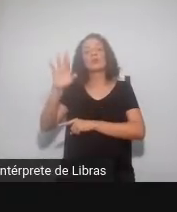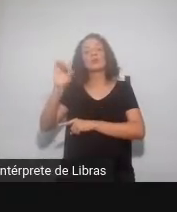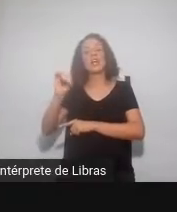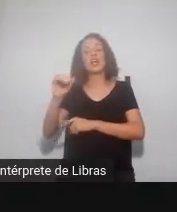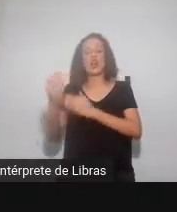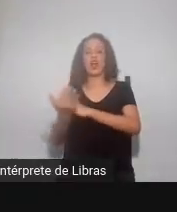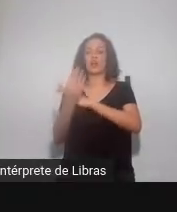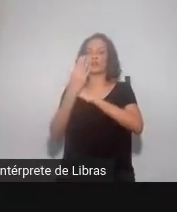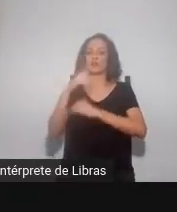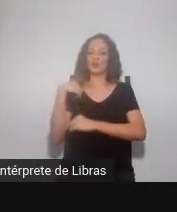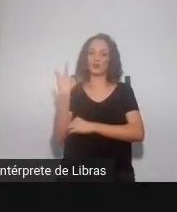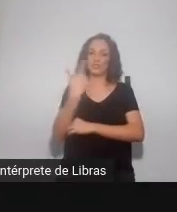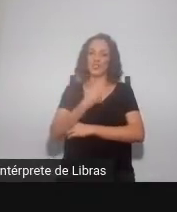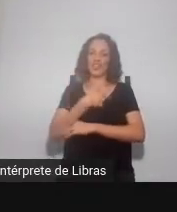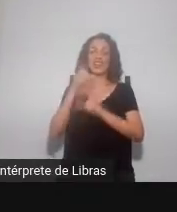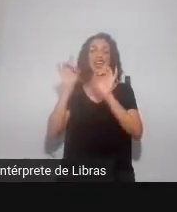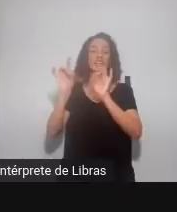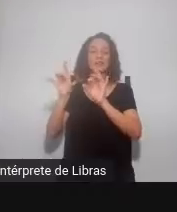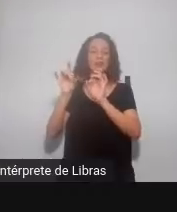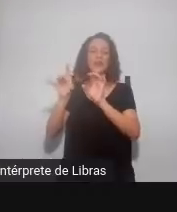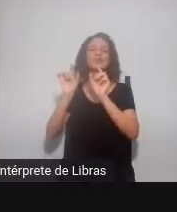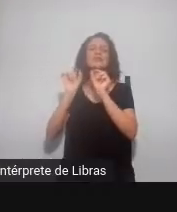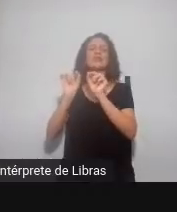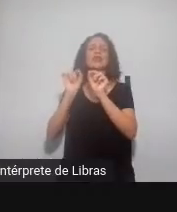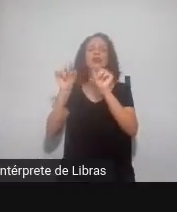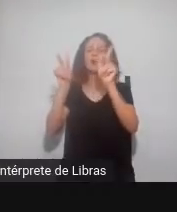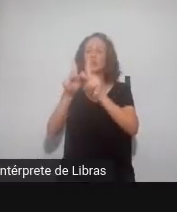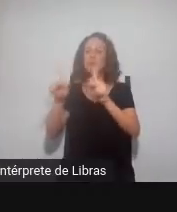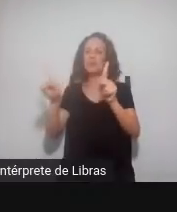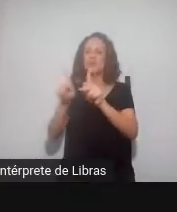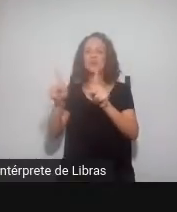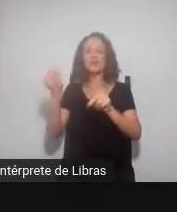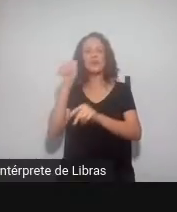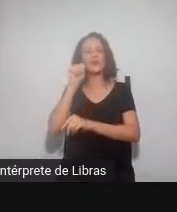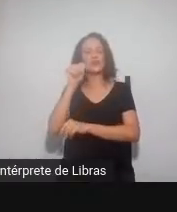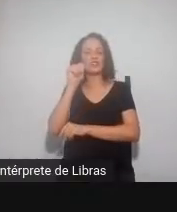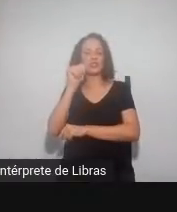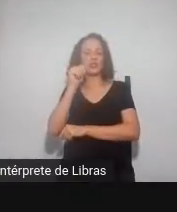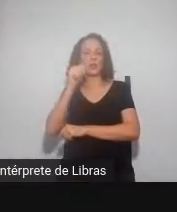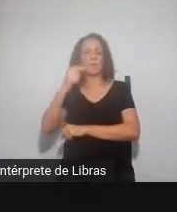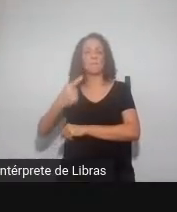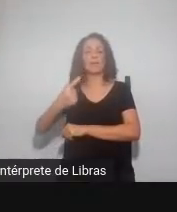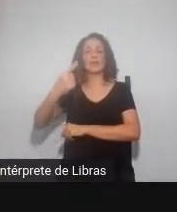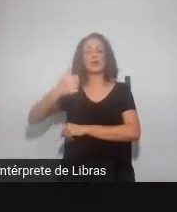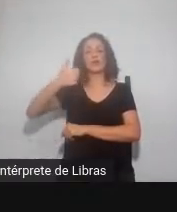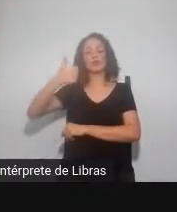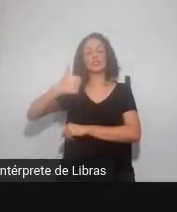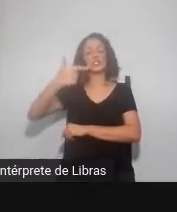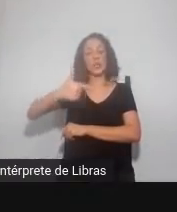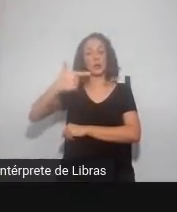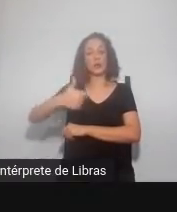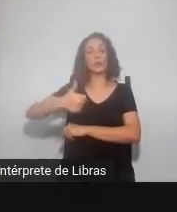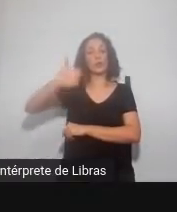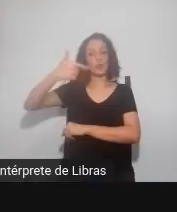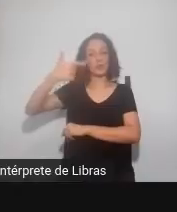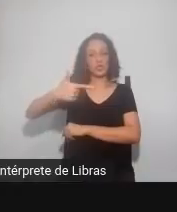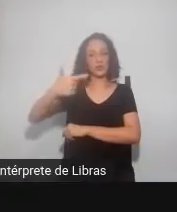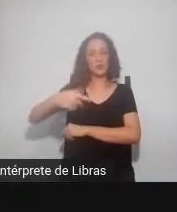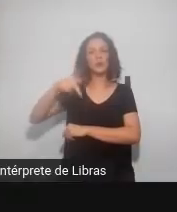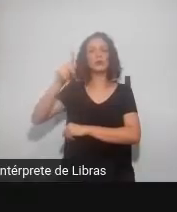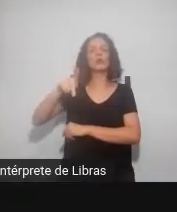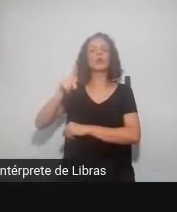em especial as professoras de primeiro e segundo períodos, Paula, Ana Luísa,